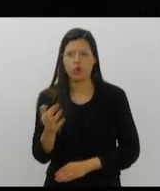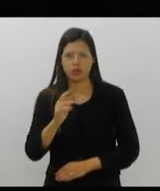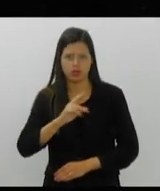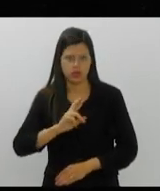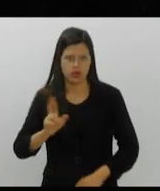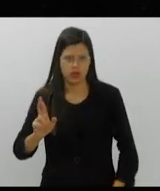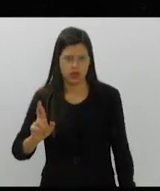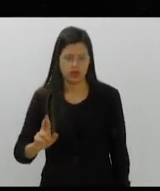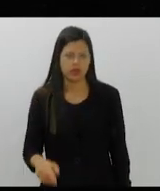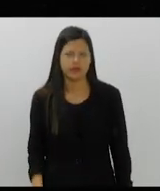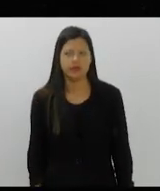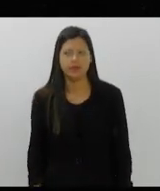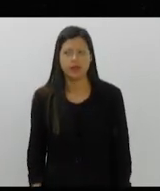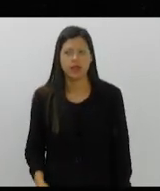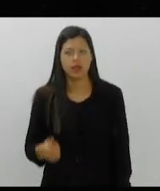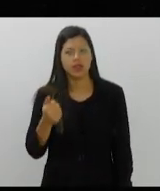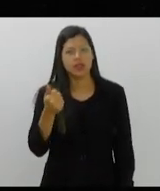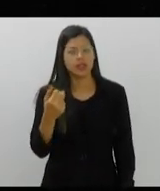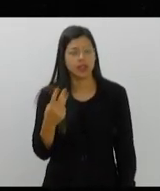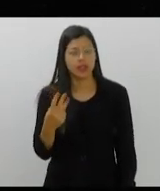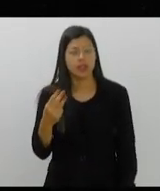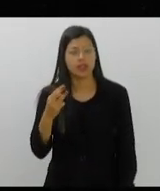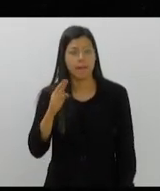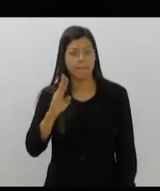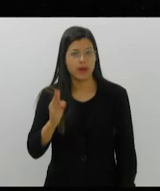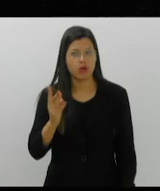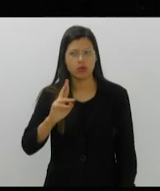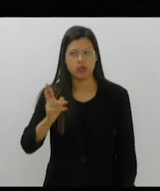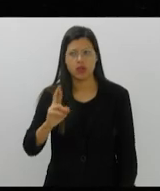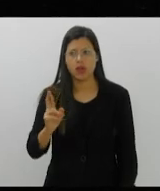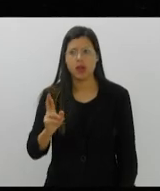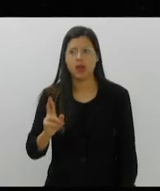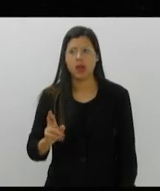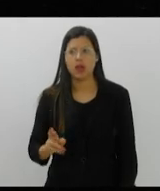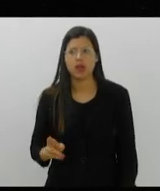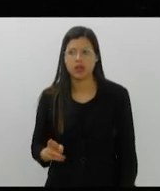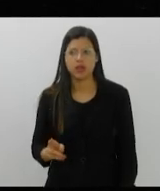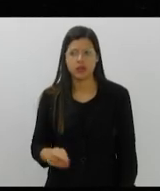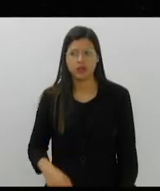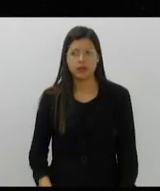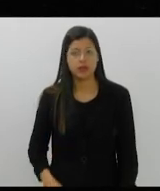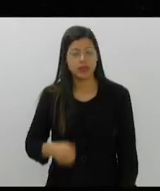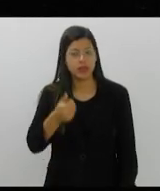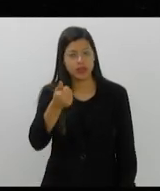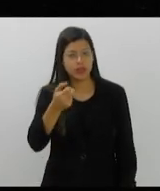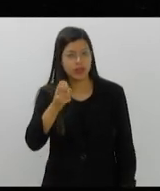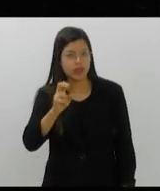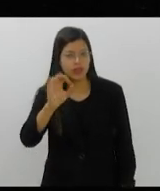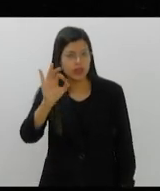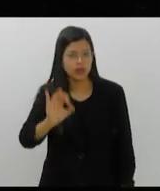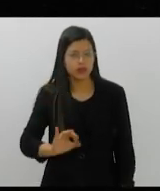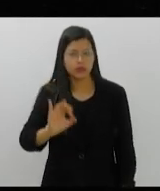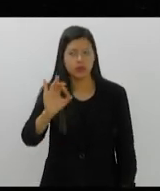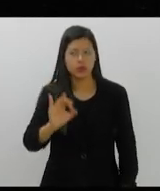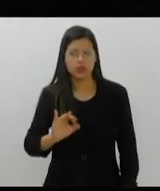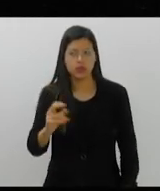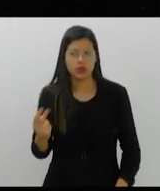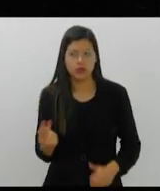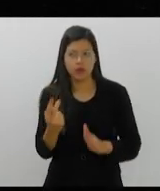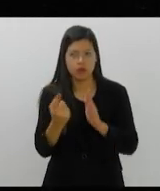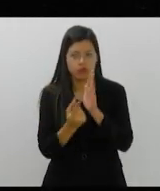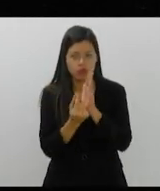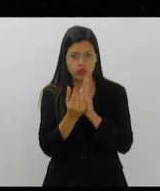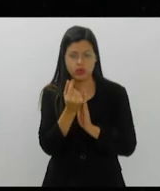reais. 13 bilhões de reais é aproximadamente 15% do valor do orçamento de todos